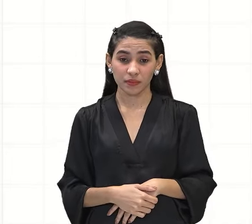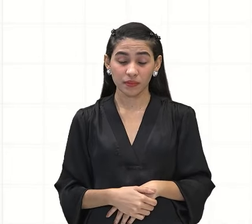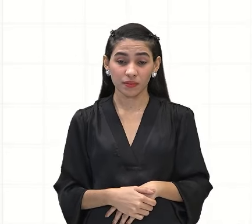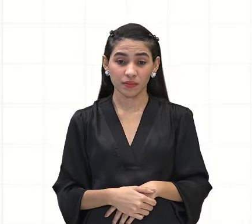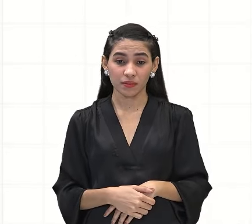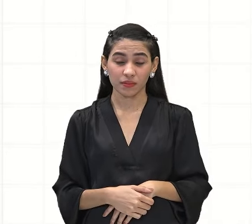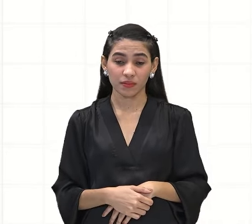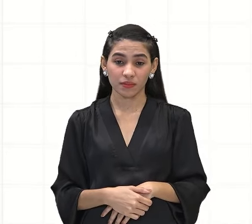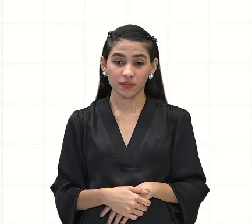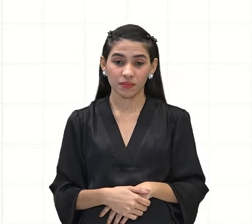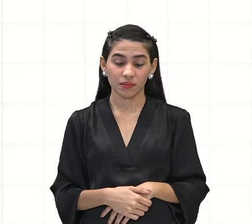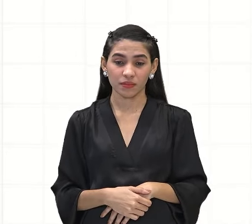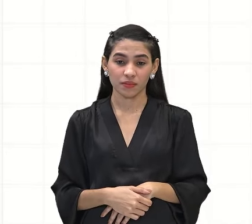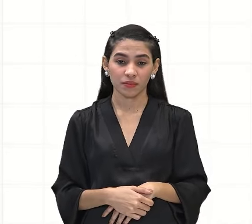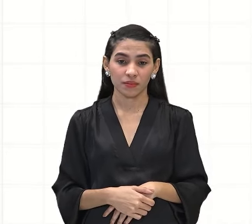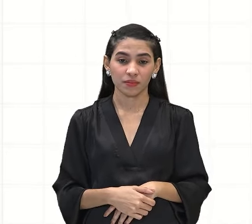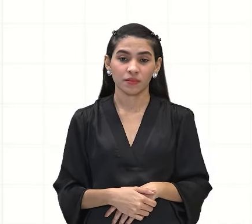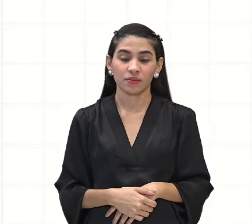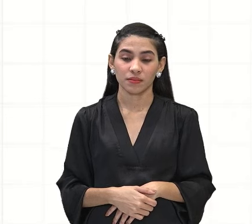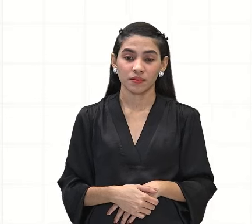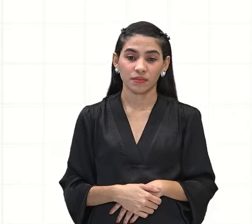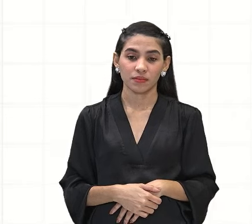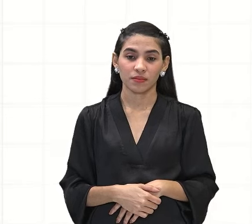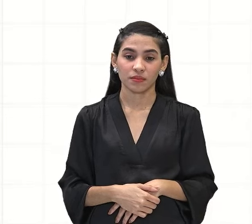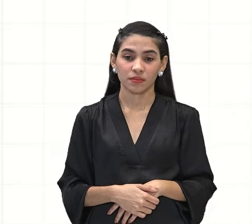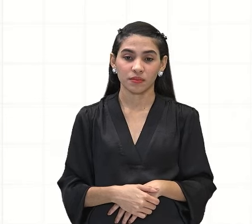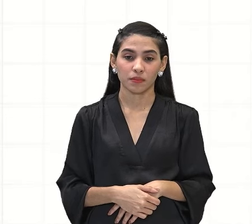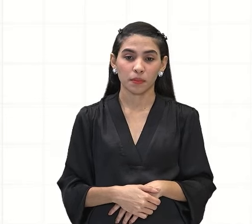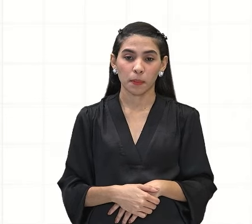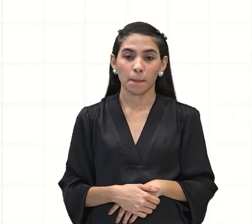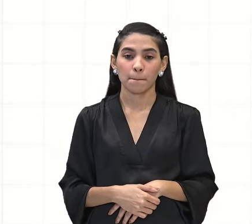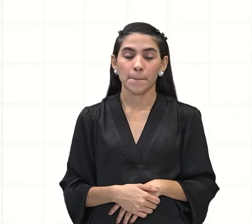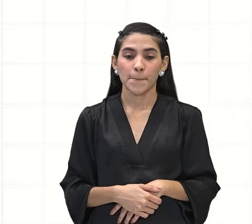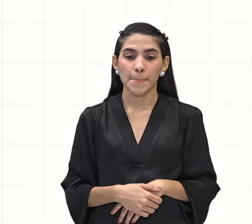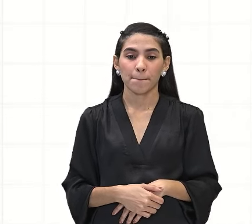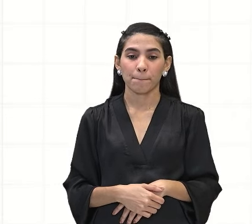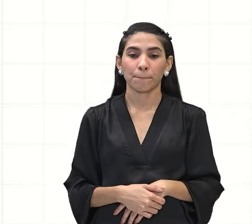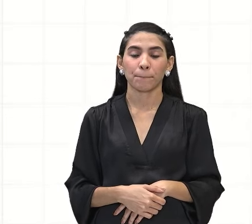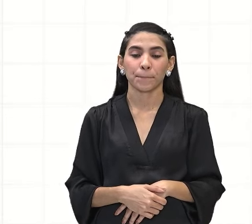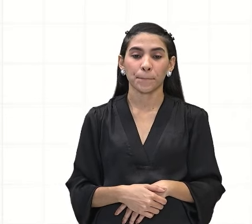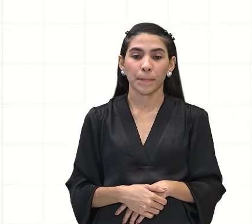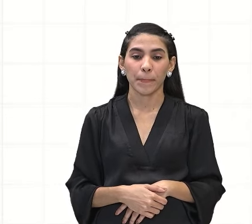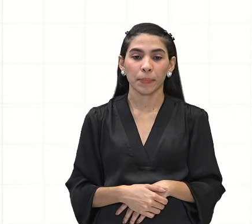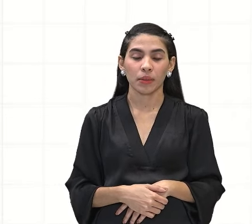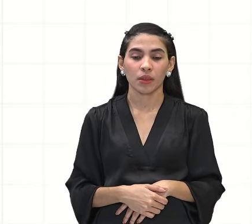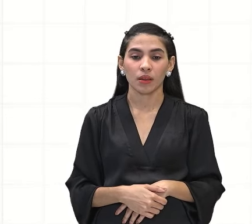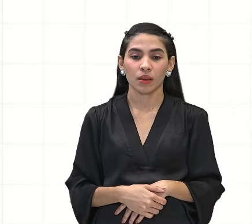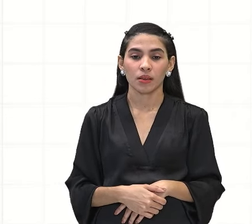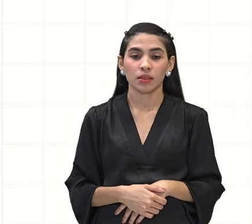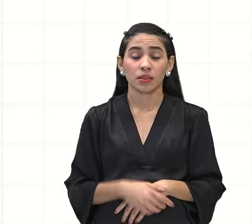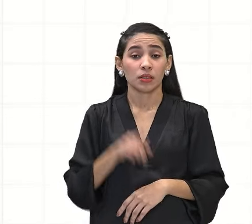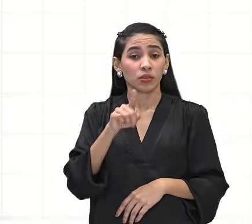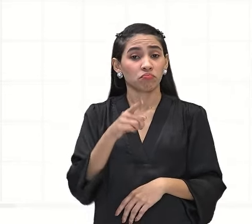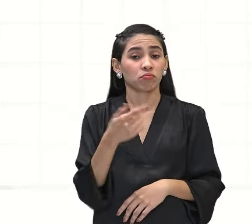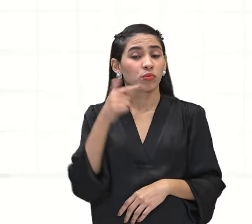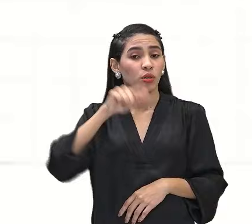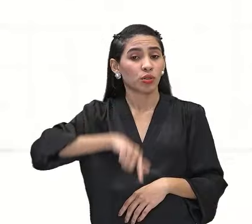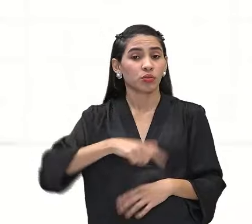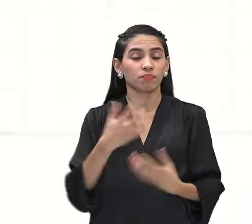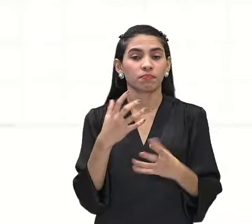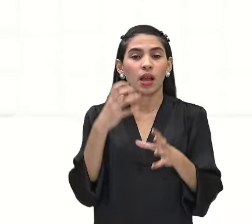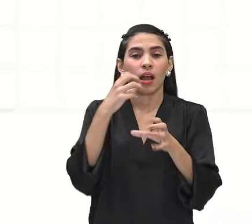círculo Beleza meu povo e automaticamente para nós calcularmos a